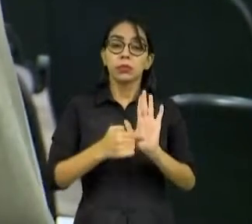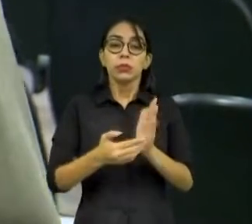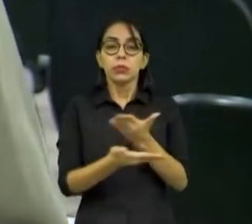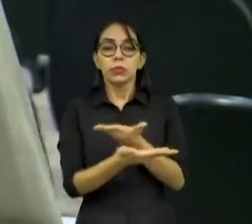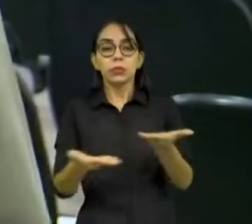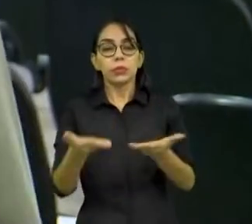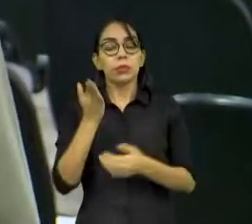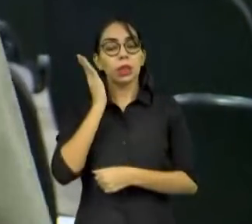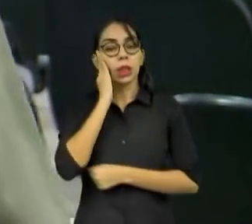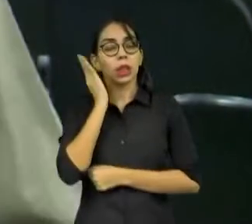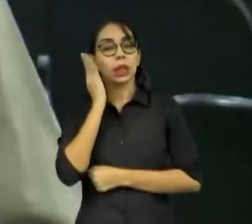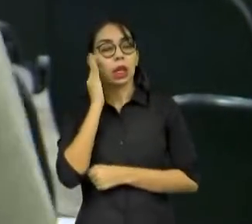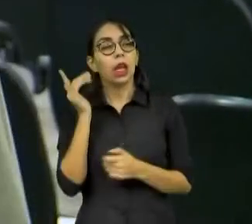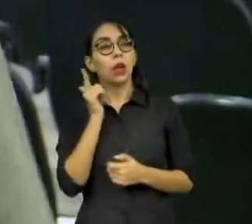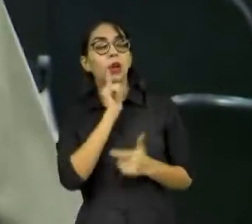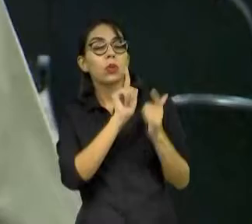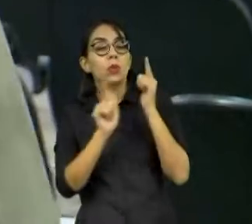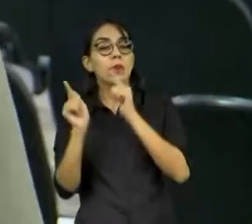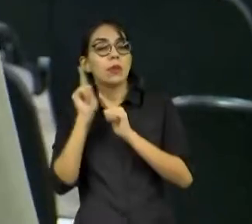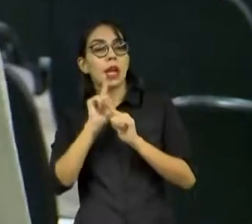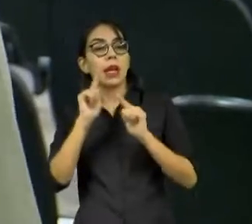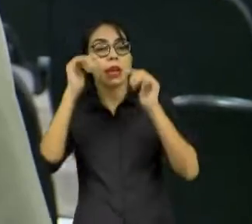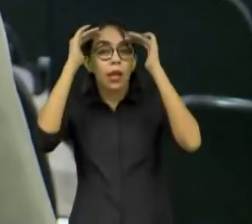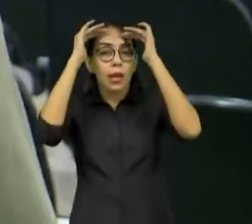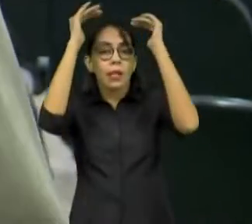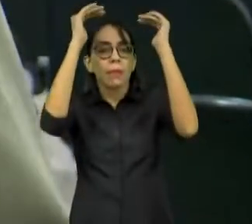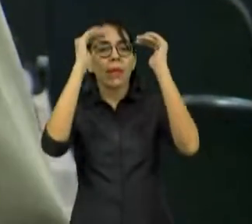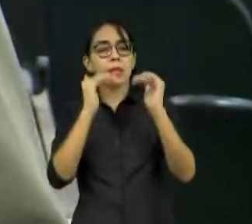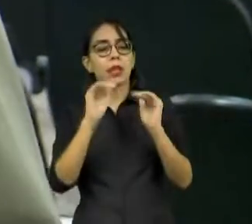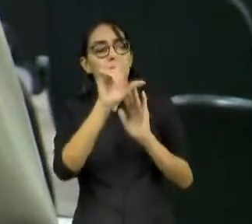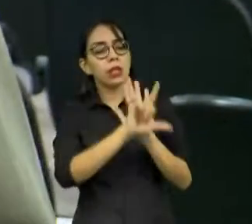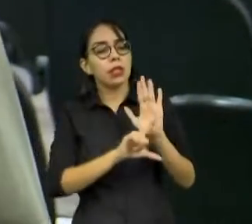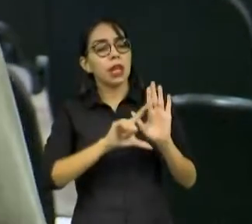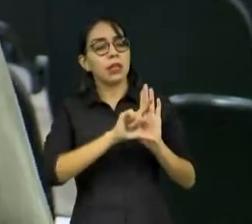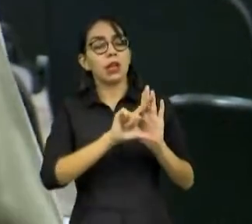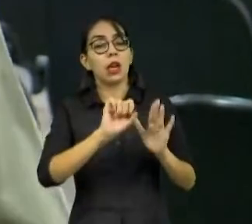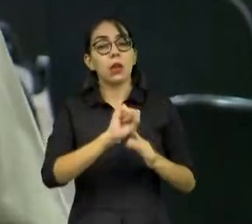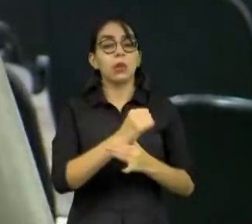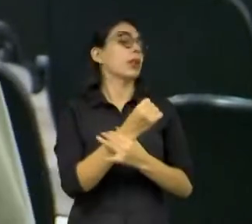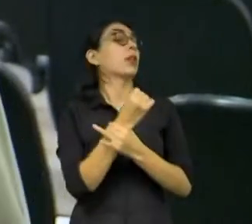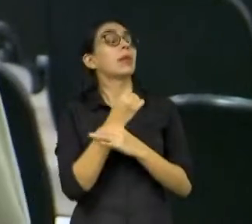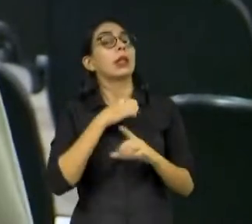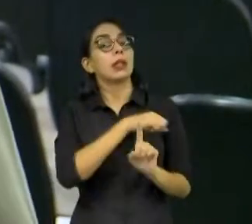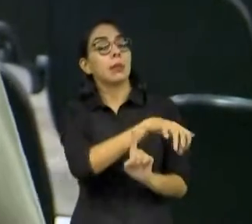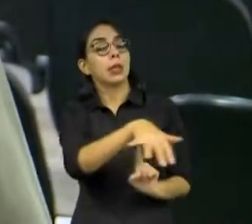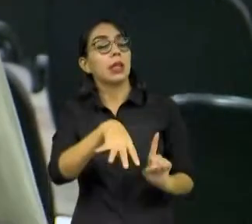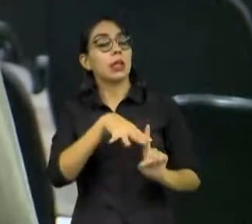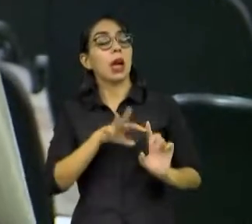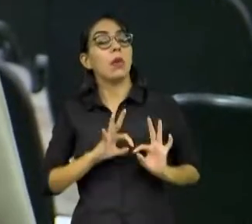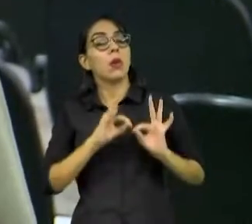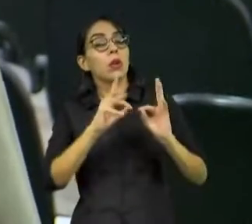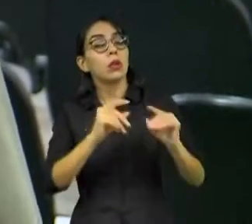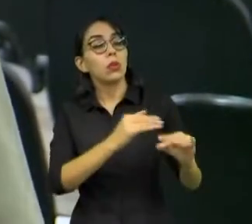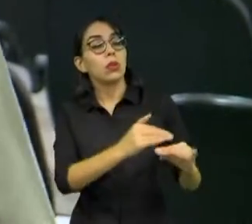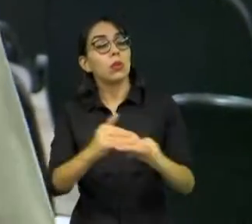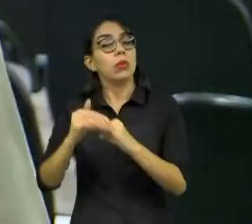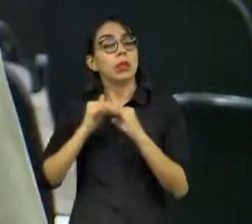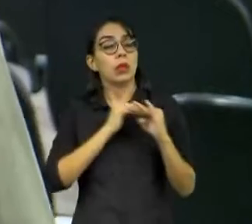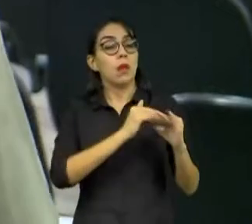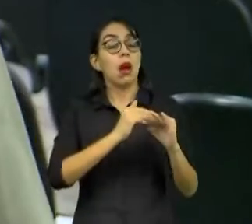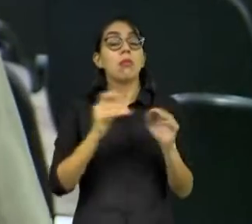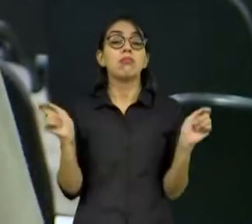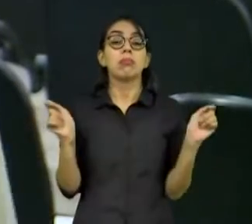né, obedecendo às legislações, né, ambientais, né, tratar todos iguais, né, em cada setor,